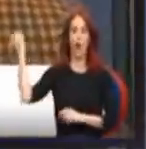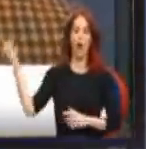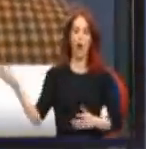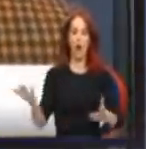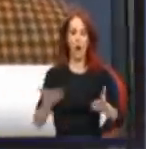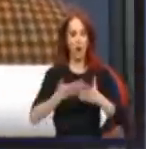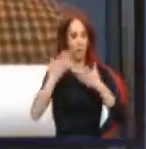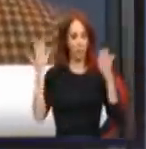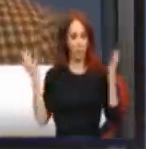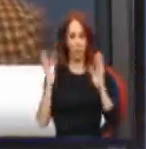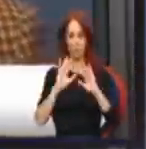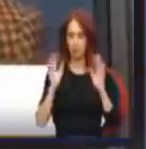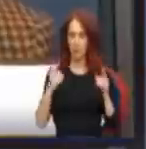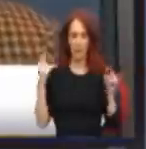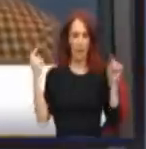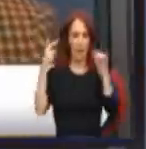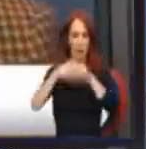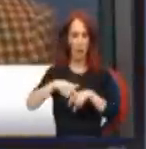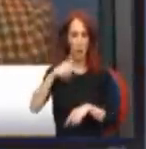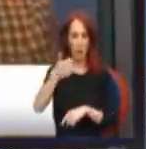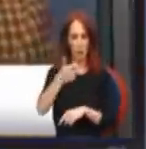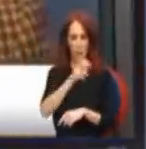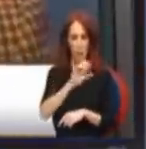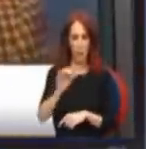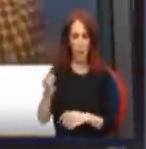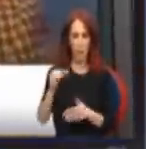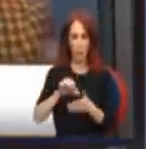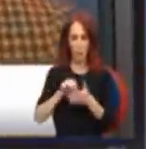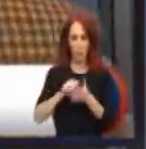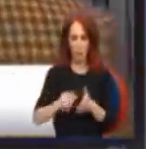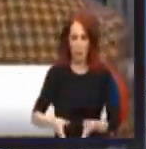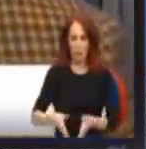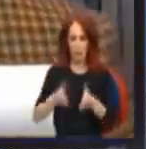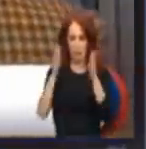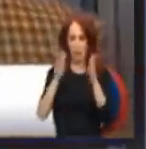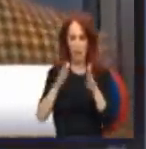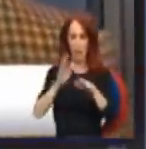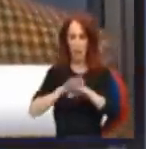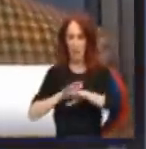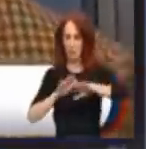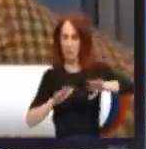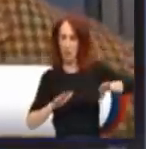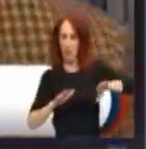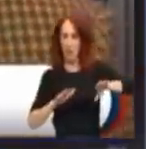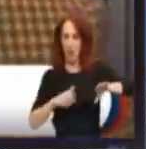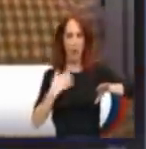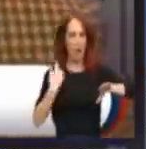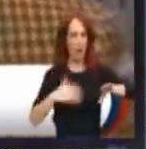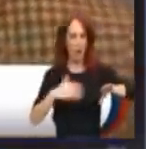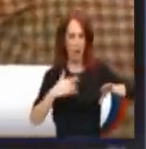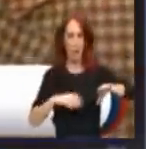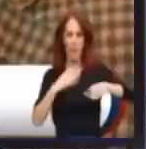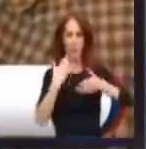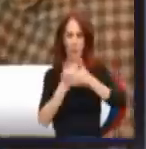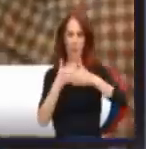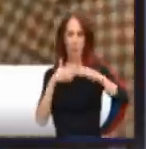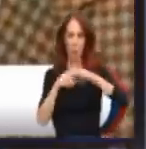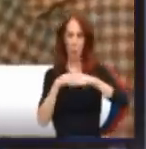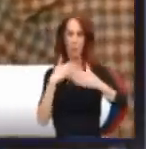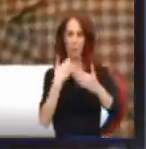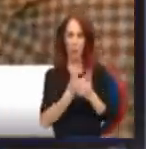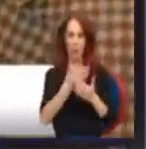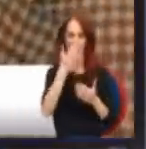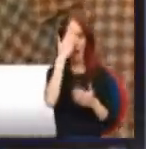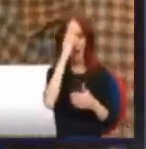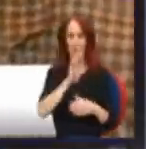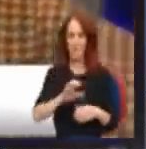cirúrgica, parecemos, de Bruno Henrique mais para o meio, partindo do centro do corredor central para a esquerda e a Rascaeta da esquerda para o corredor central, foi para essa